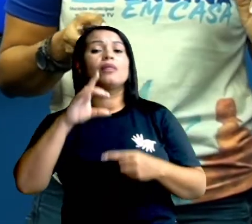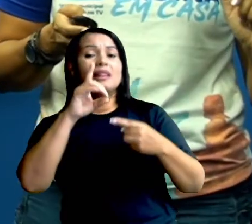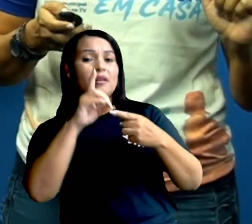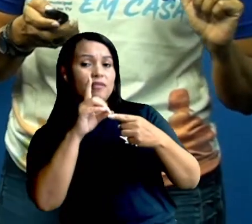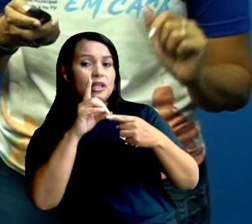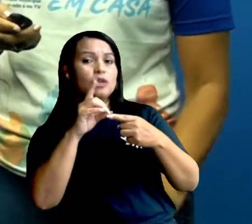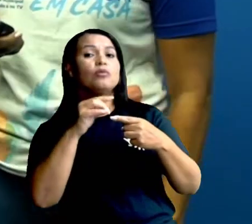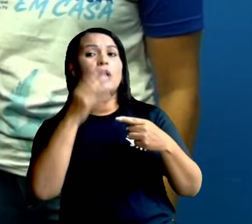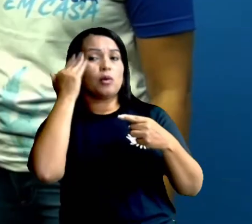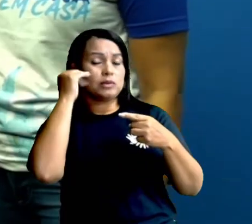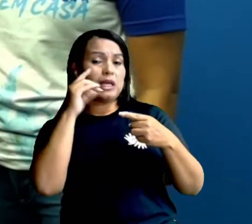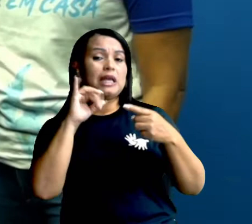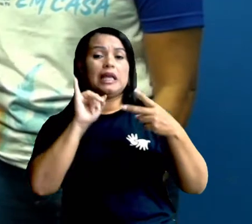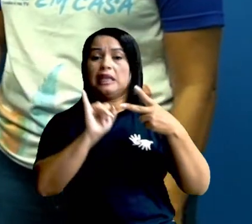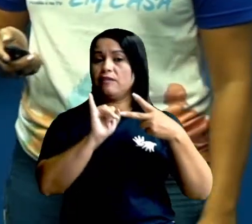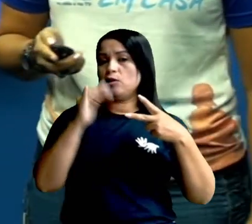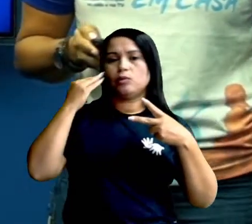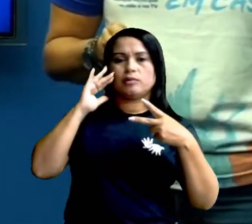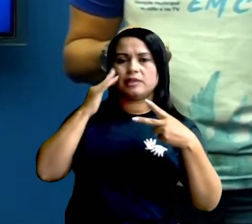está definido.